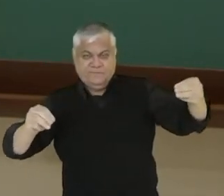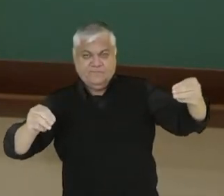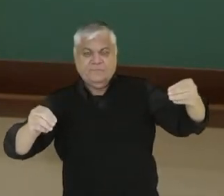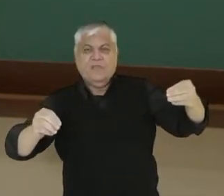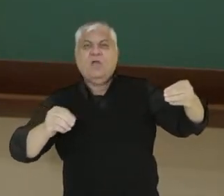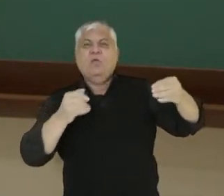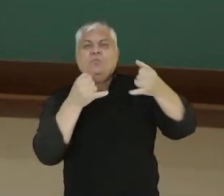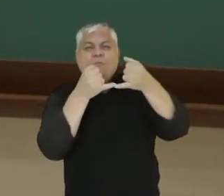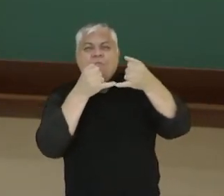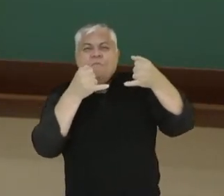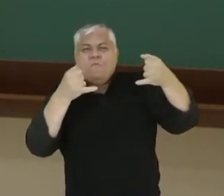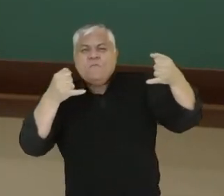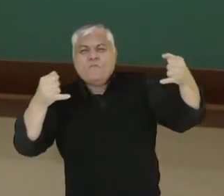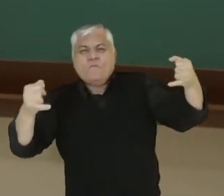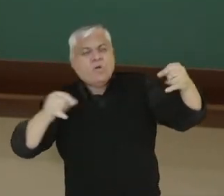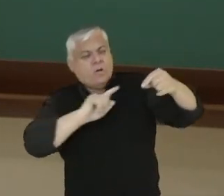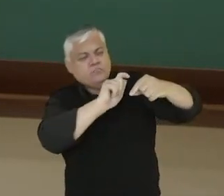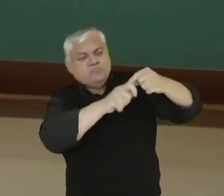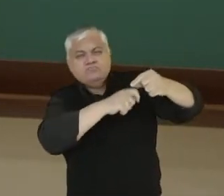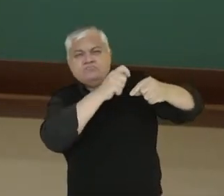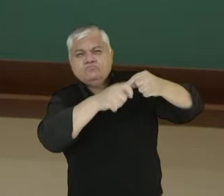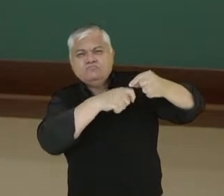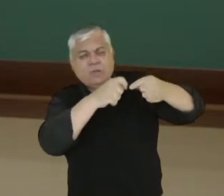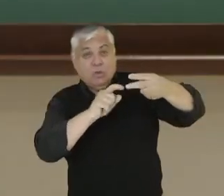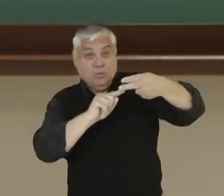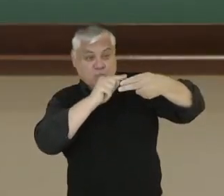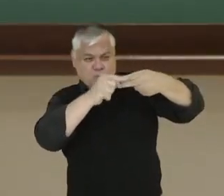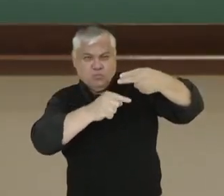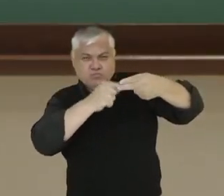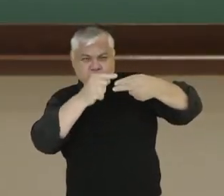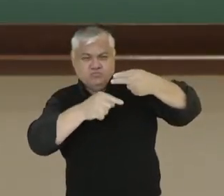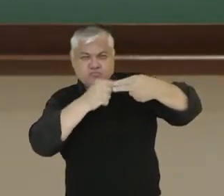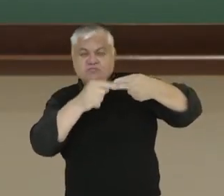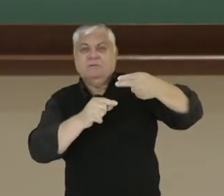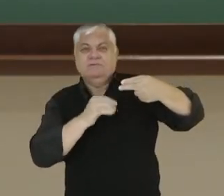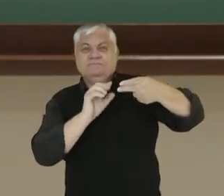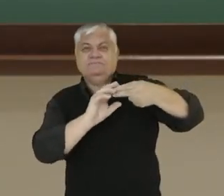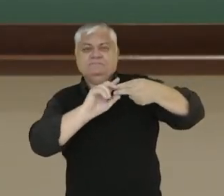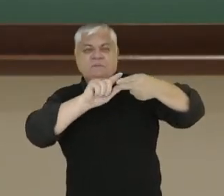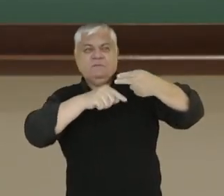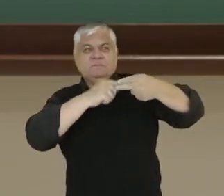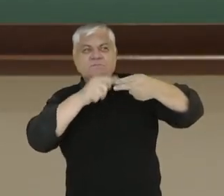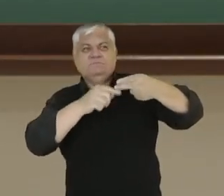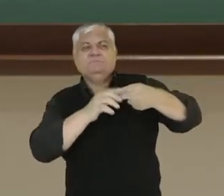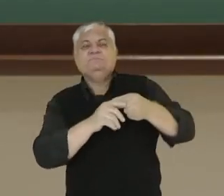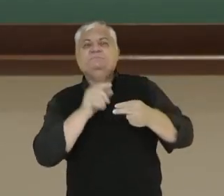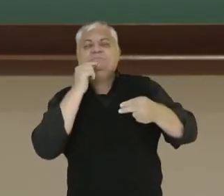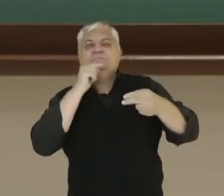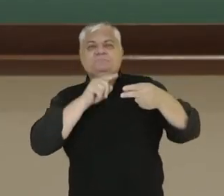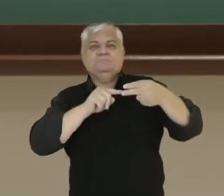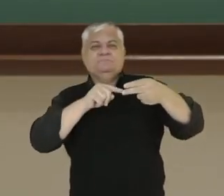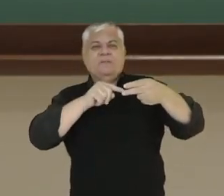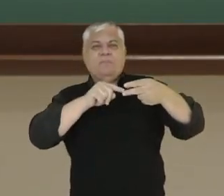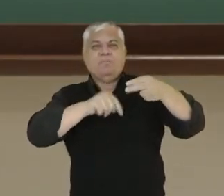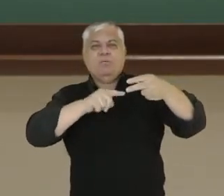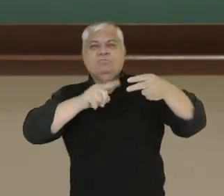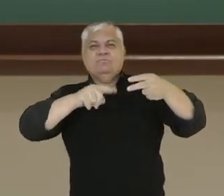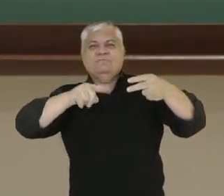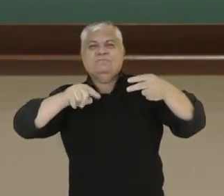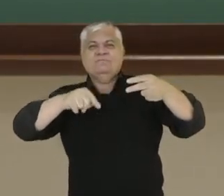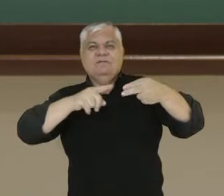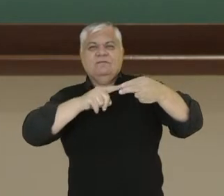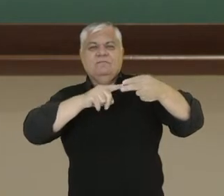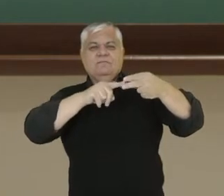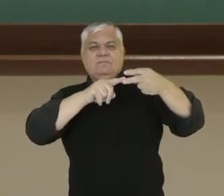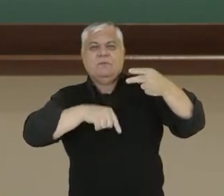fina. São dois meios diferentes. Eu pego essas cordas e eu perturbo uma delas. A energia vai se